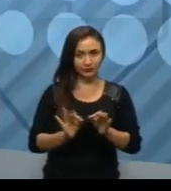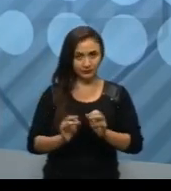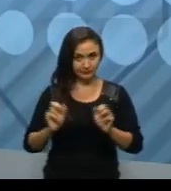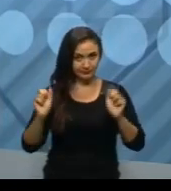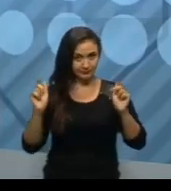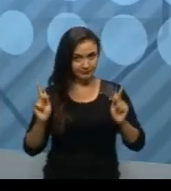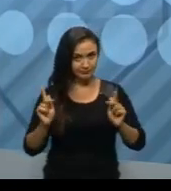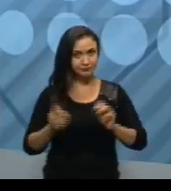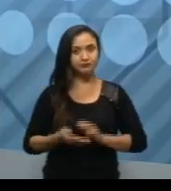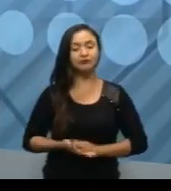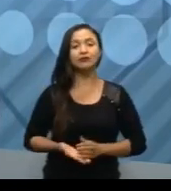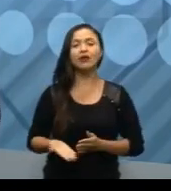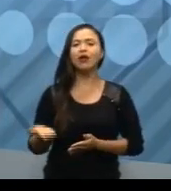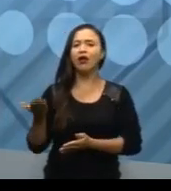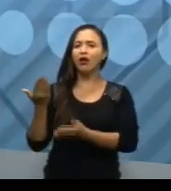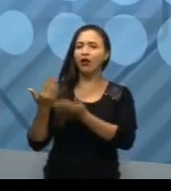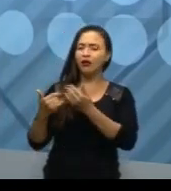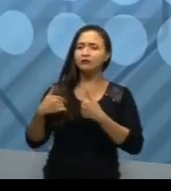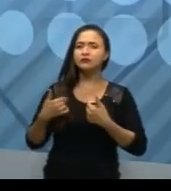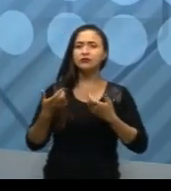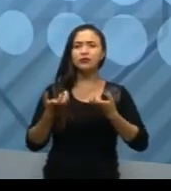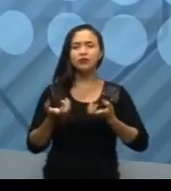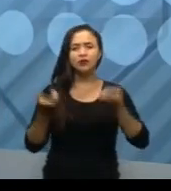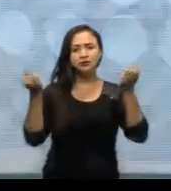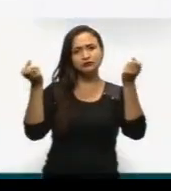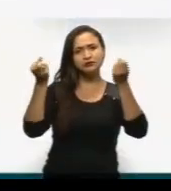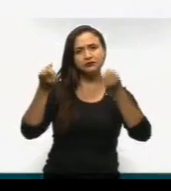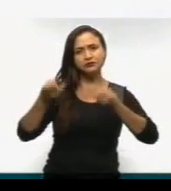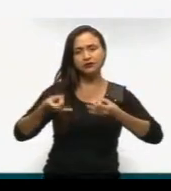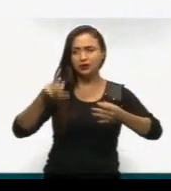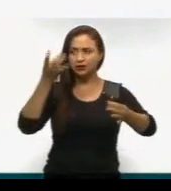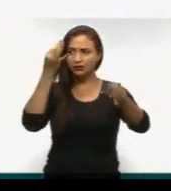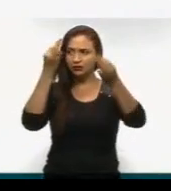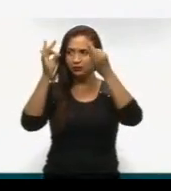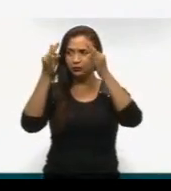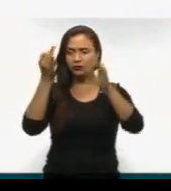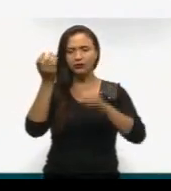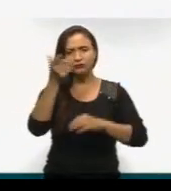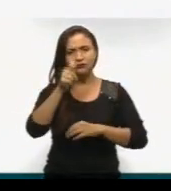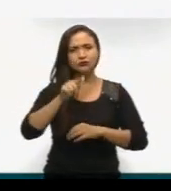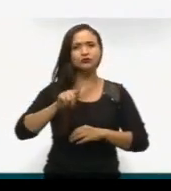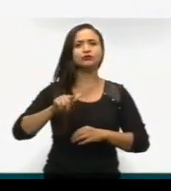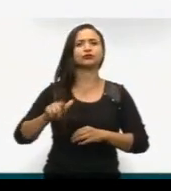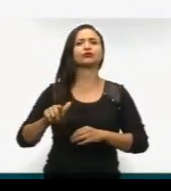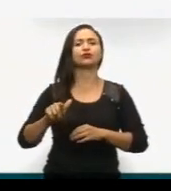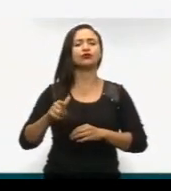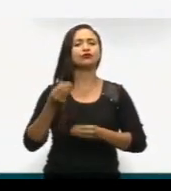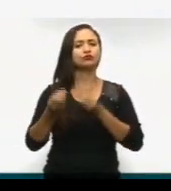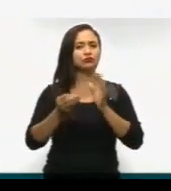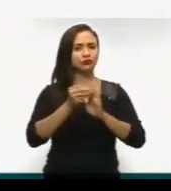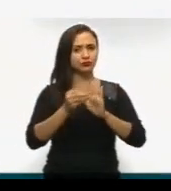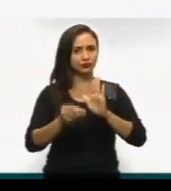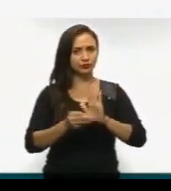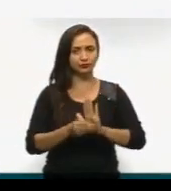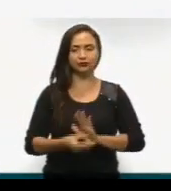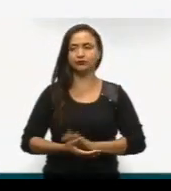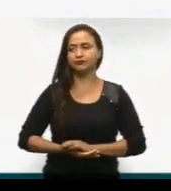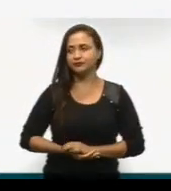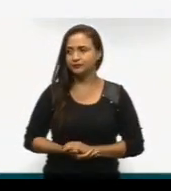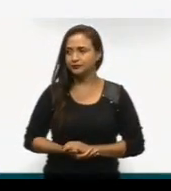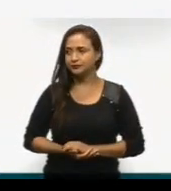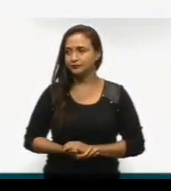Mas antes disso, queria passar um pouquinho da teoria para você, para a gente reforçar o nosso conteúdo. Vamos lá? Então, olha